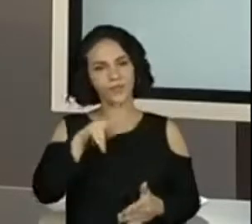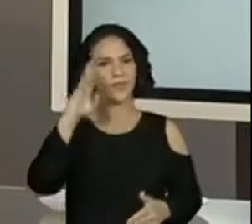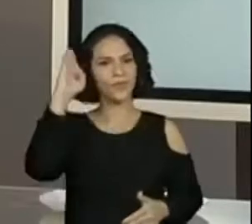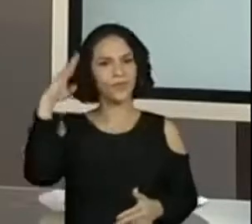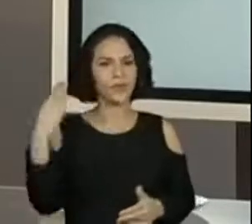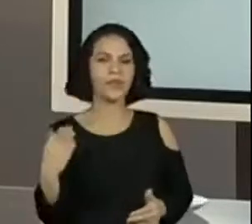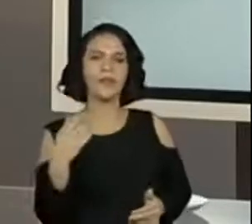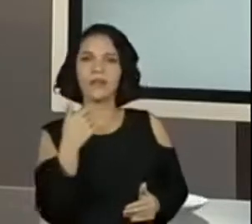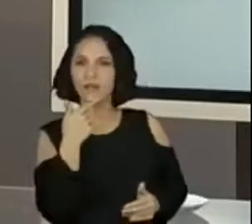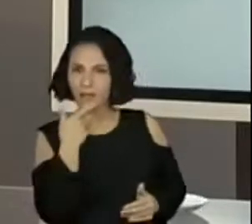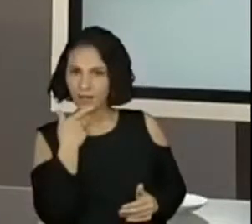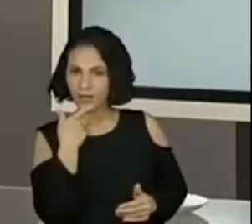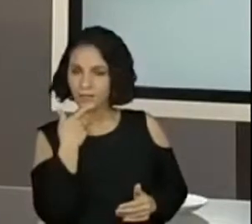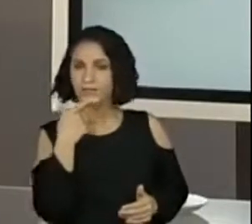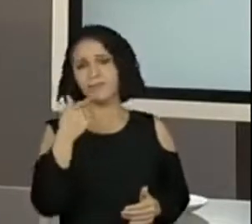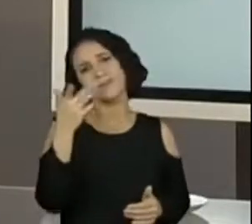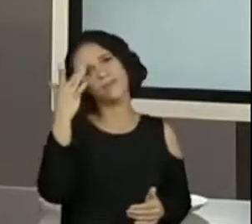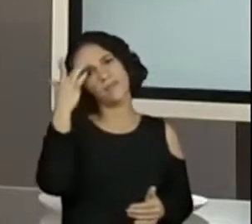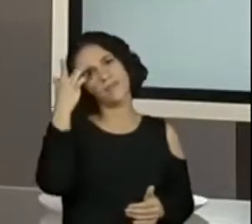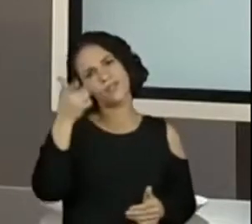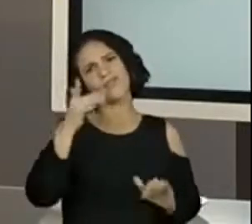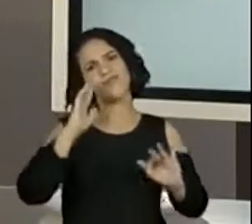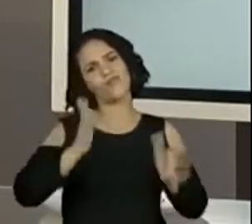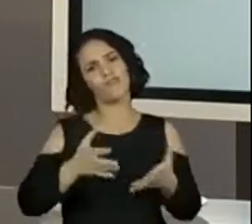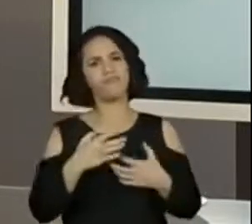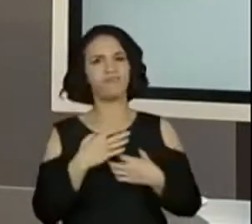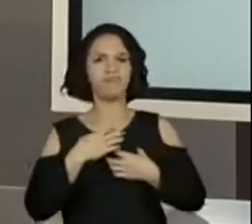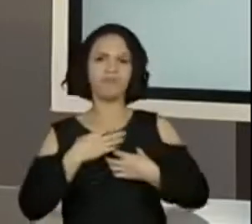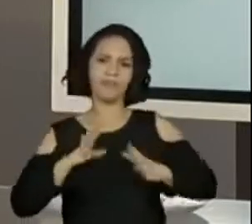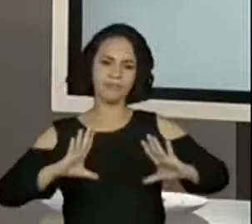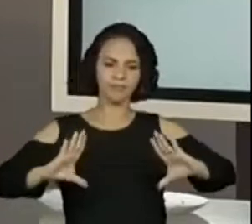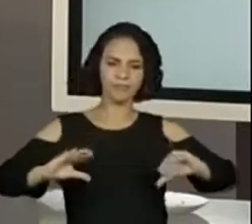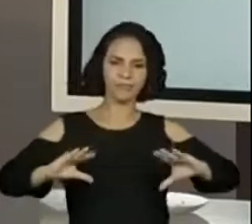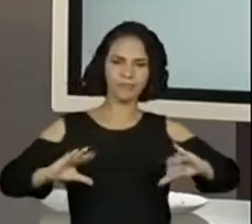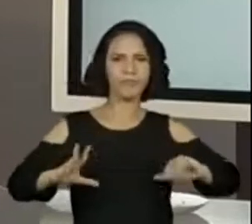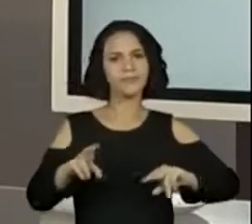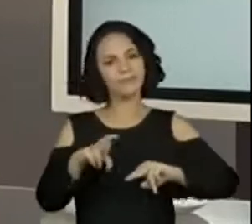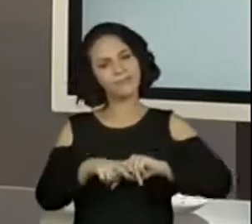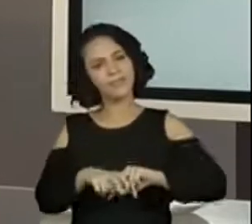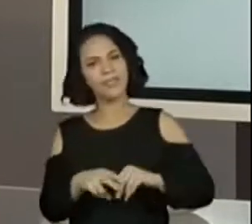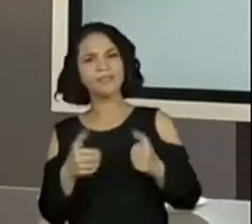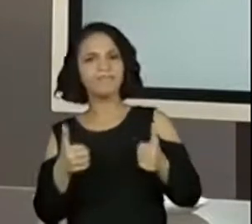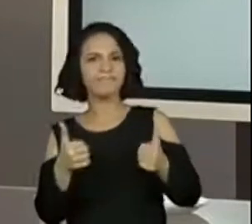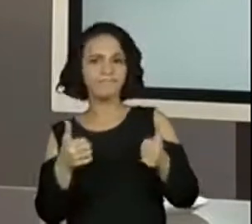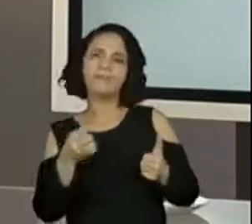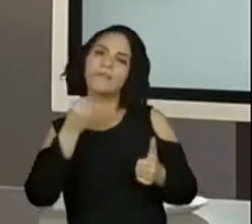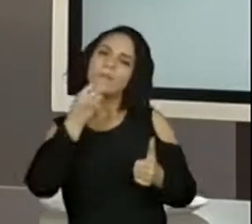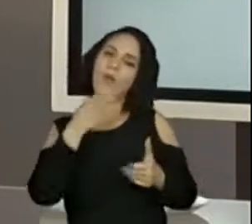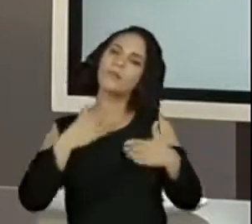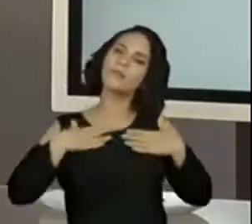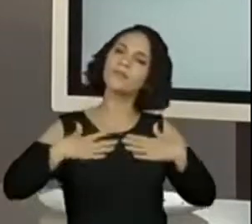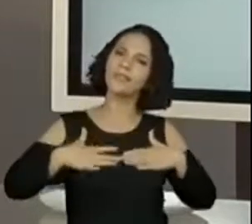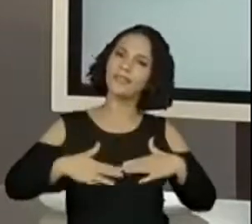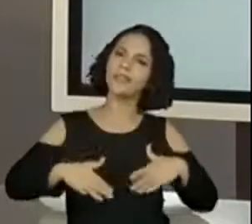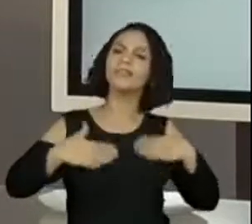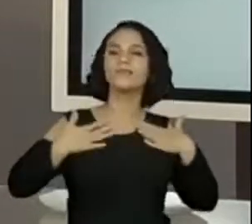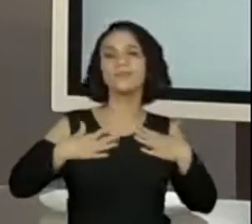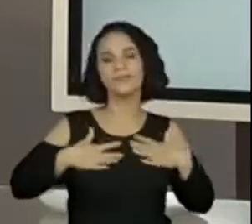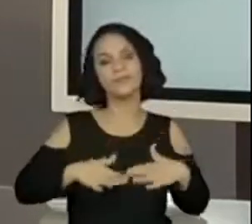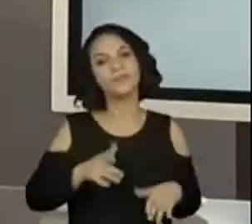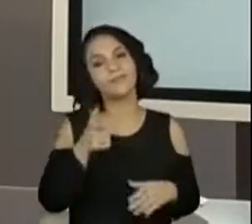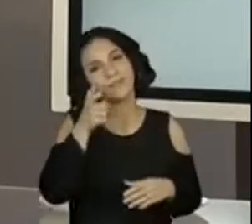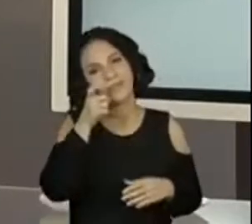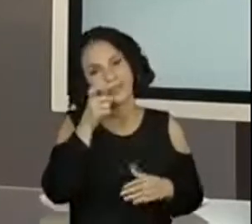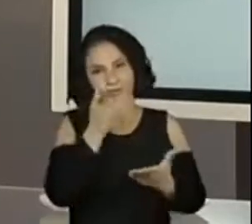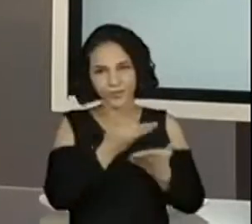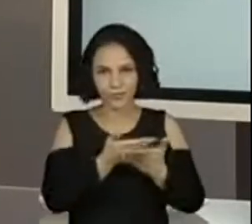Kelly. Provavelmente já devem estar bem acomodados aí em casa, num lugar mais sossegado e tranquilo para acompanhar a